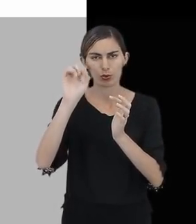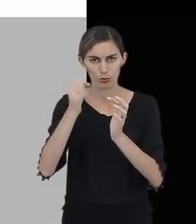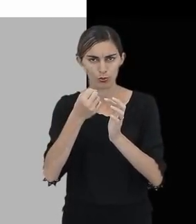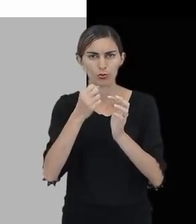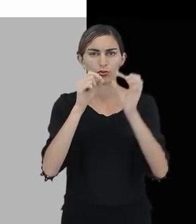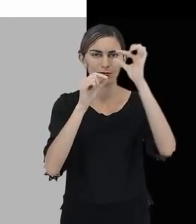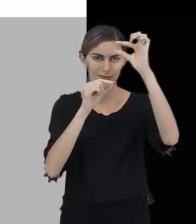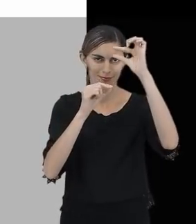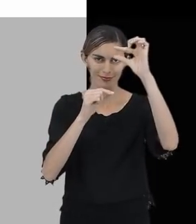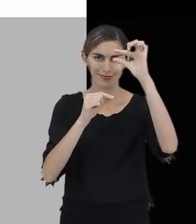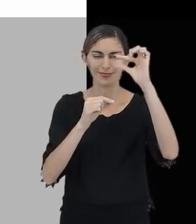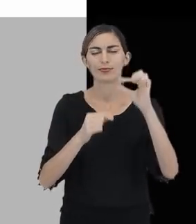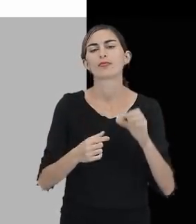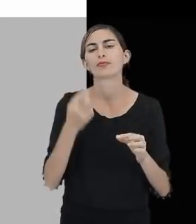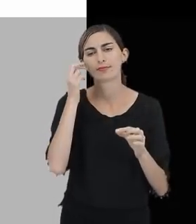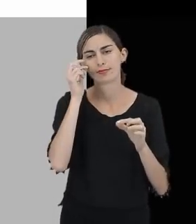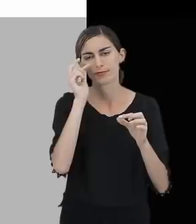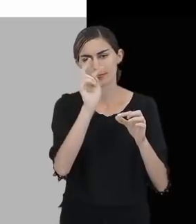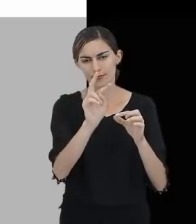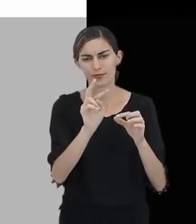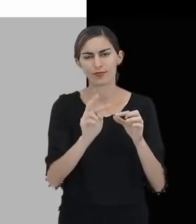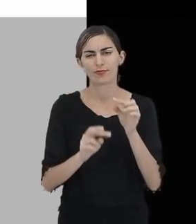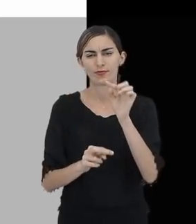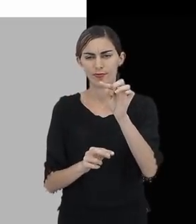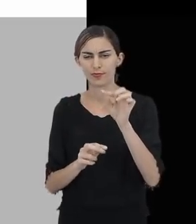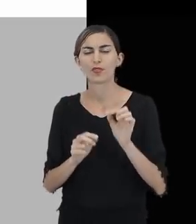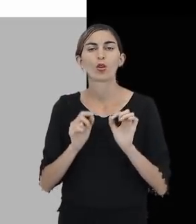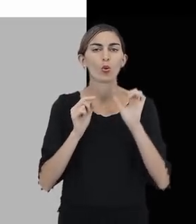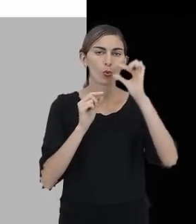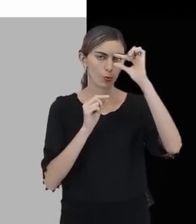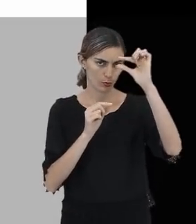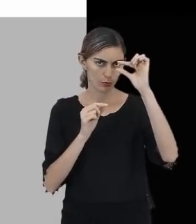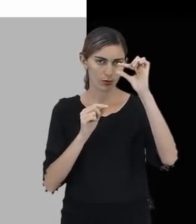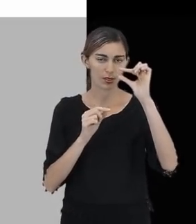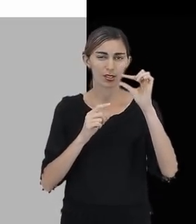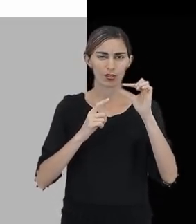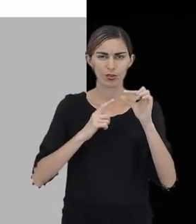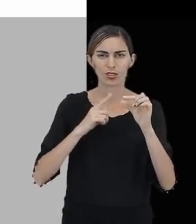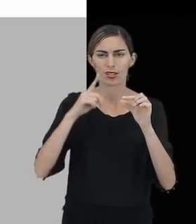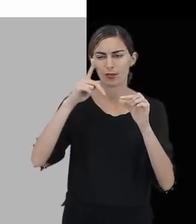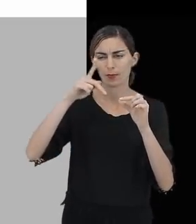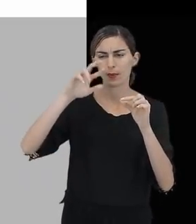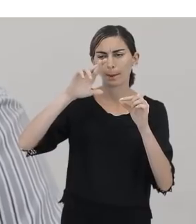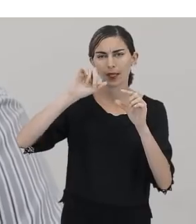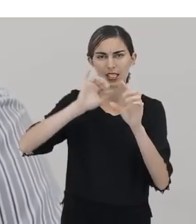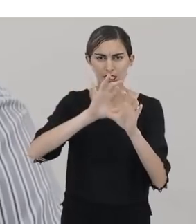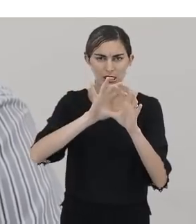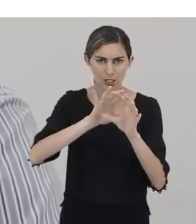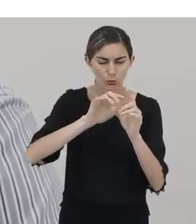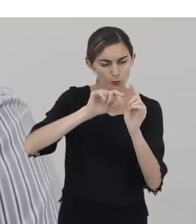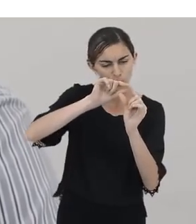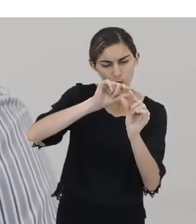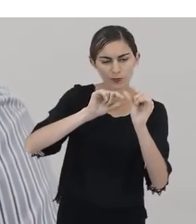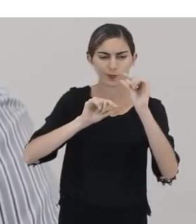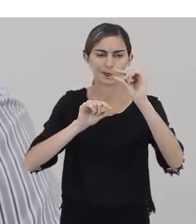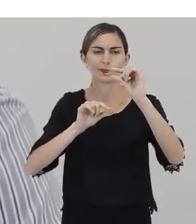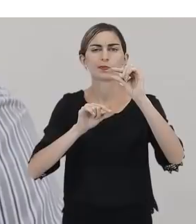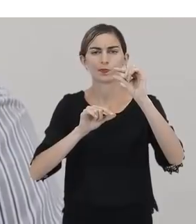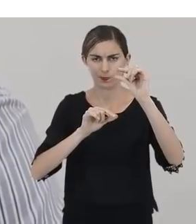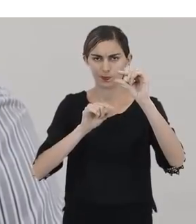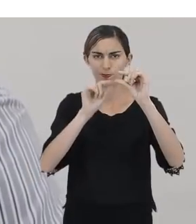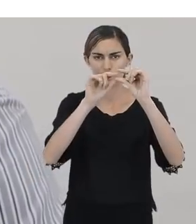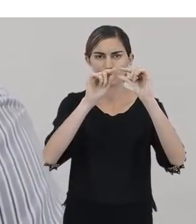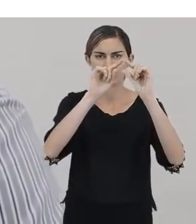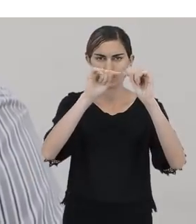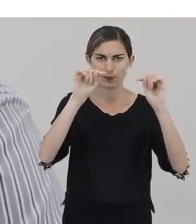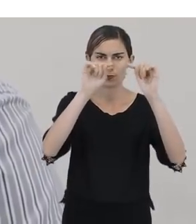Então podem ver aqui que a gente atribui. Então quando esse botão estiver pressionado, ele vai ter uma cor, certo? Quando esse botão estiver